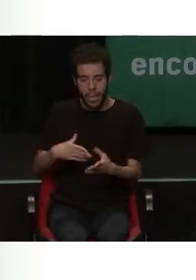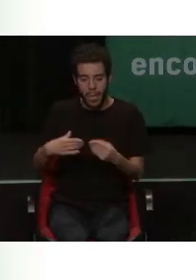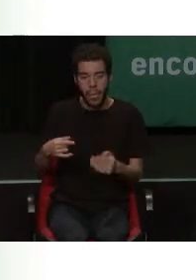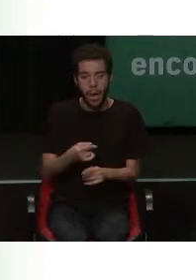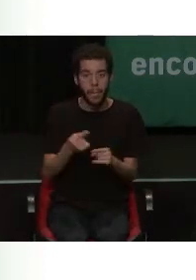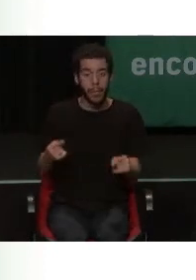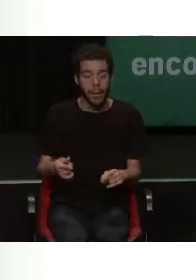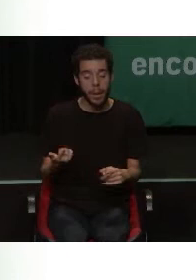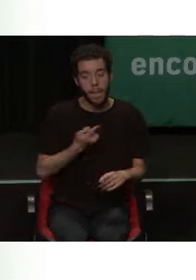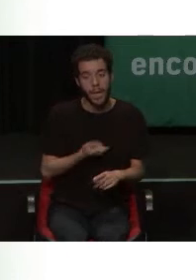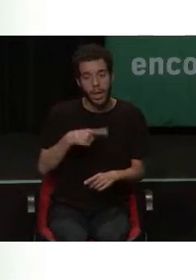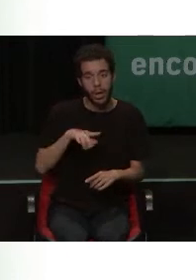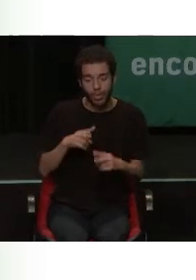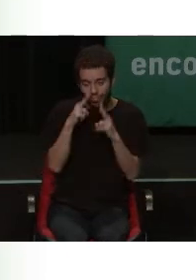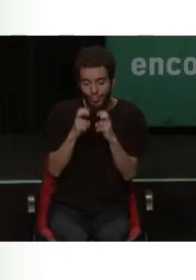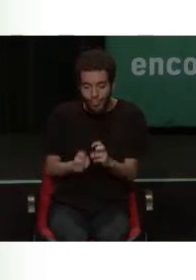Como